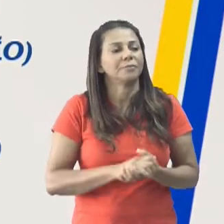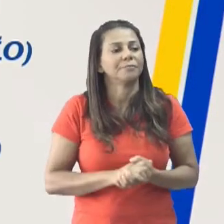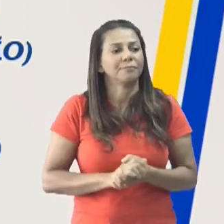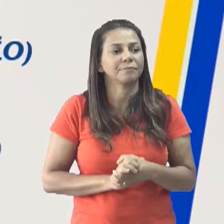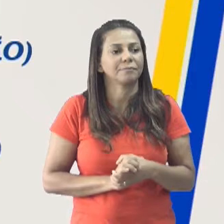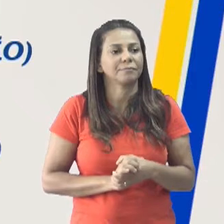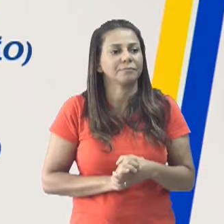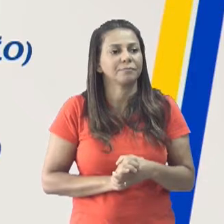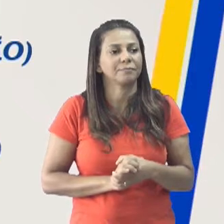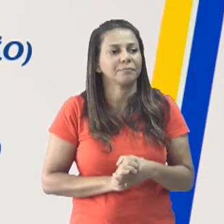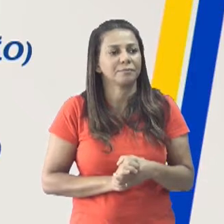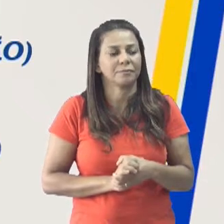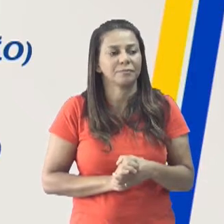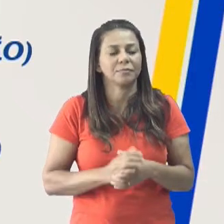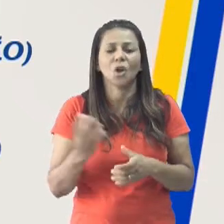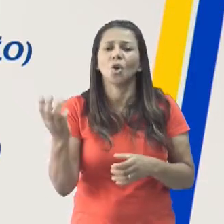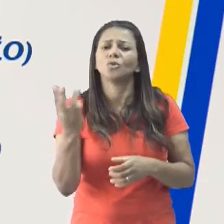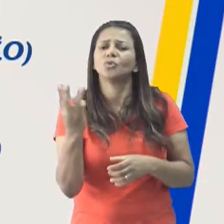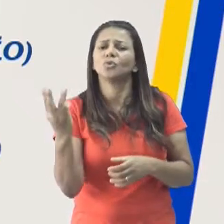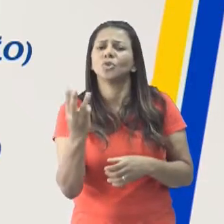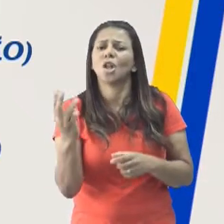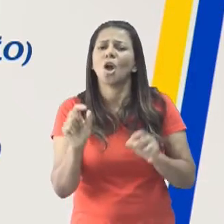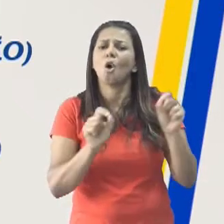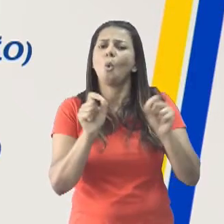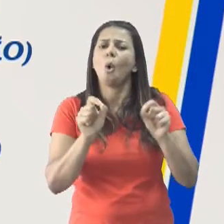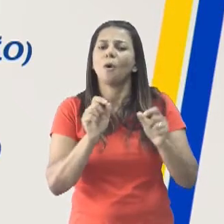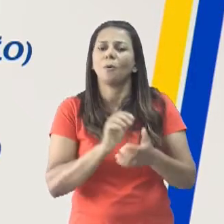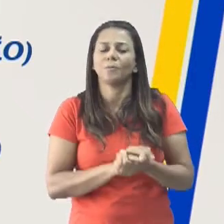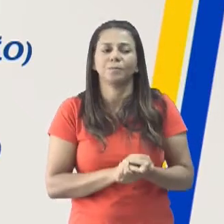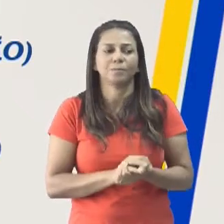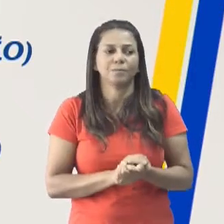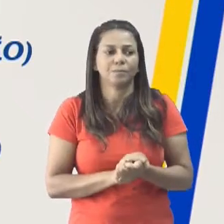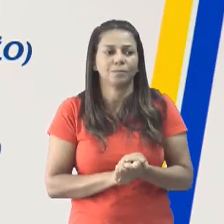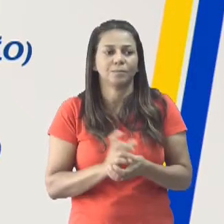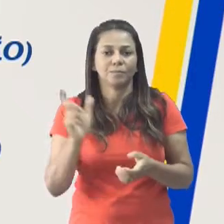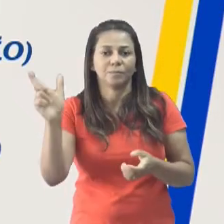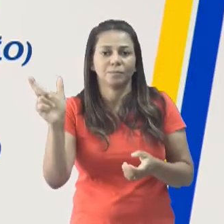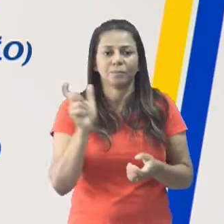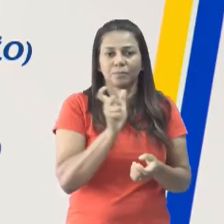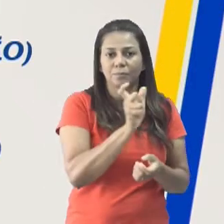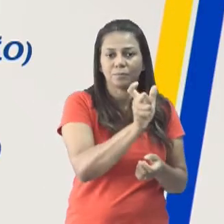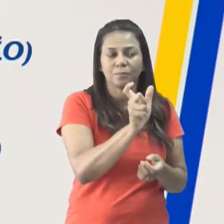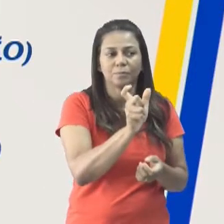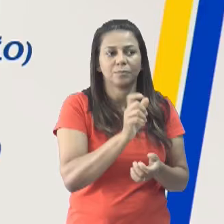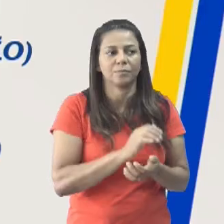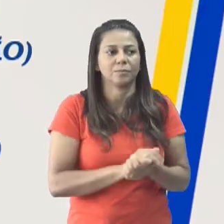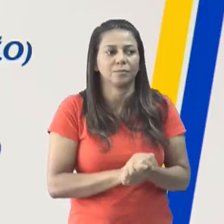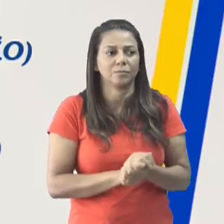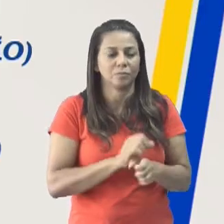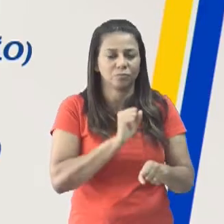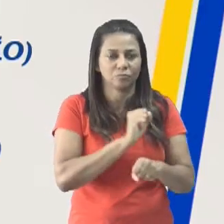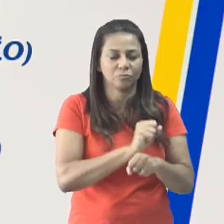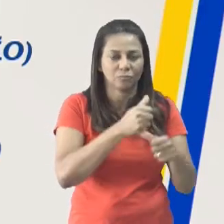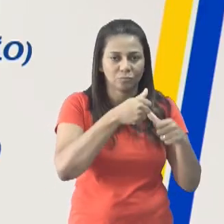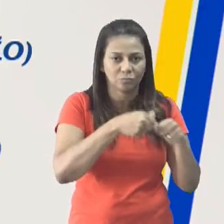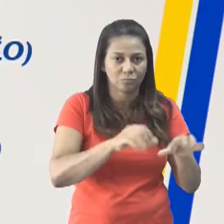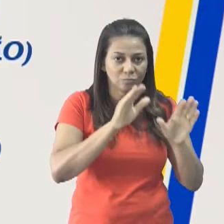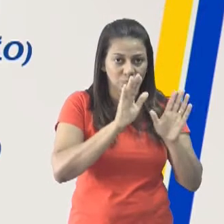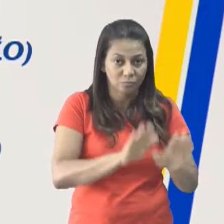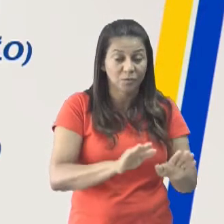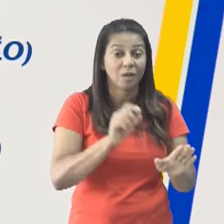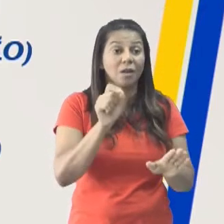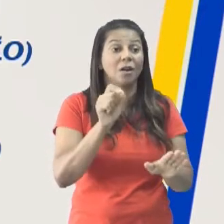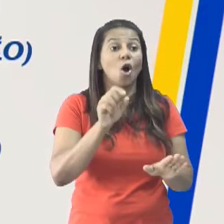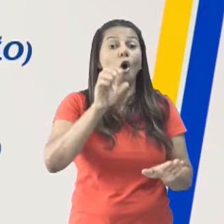aonde ou donde não sou bem-vinda. Ora, quem fica, fica num lugar fixo, né? Então, não